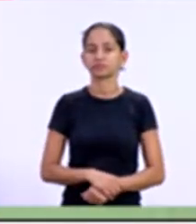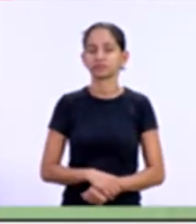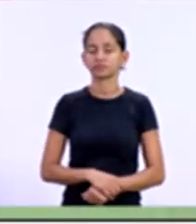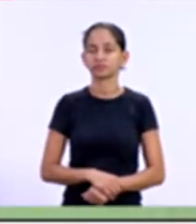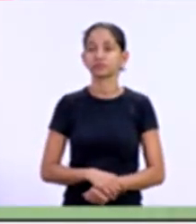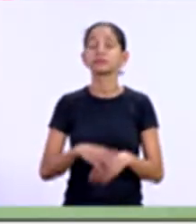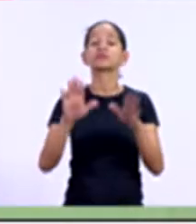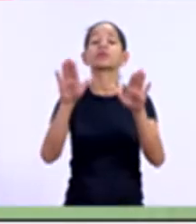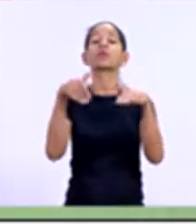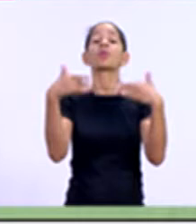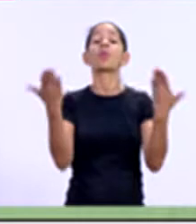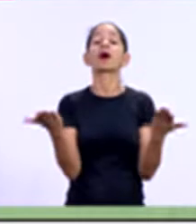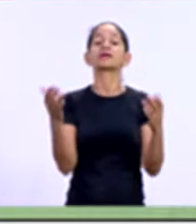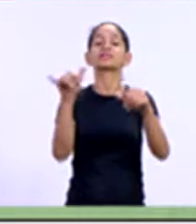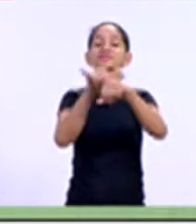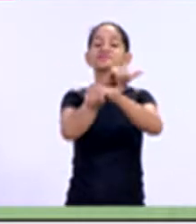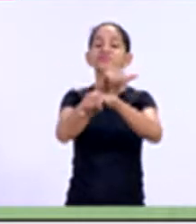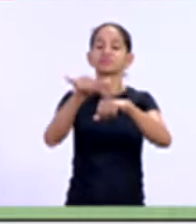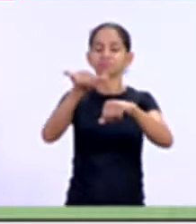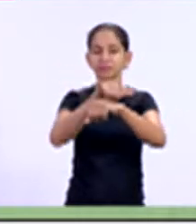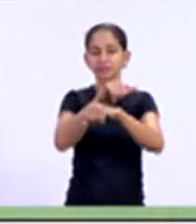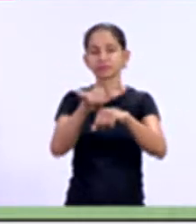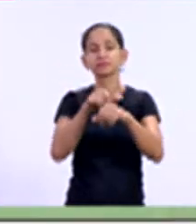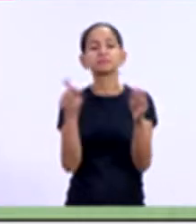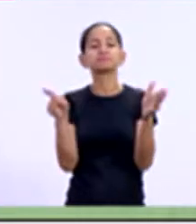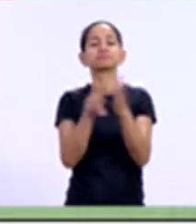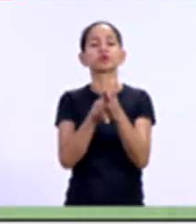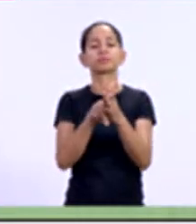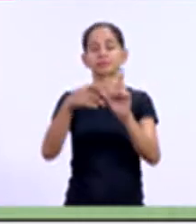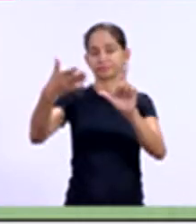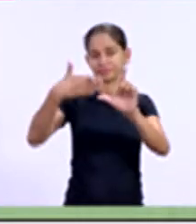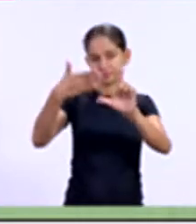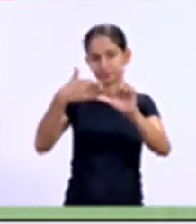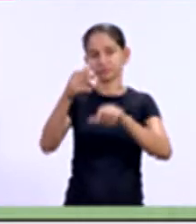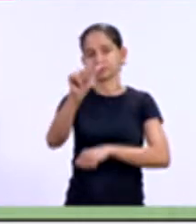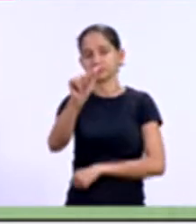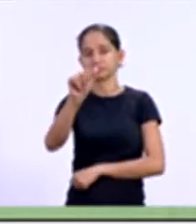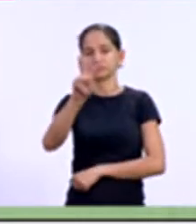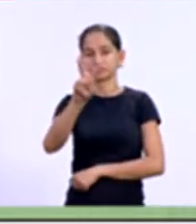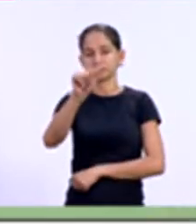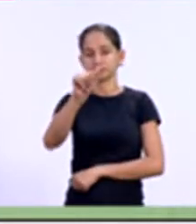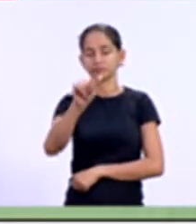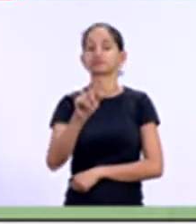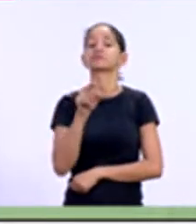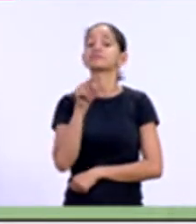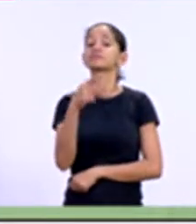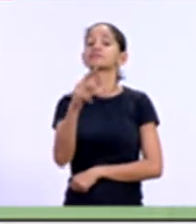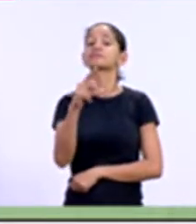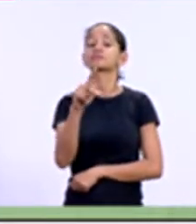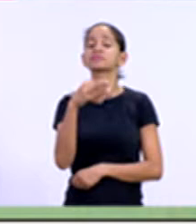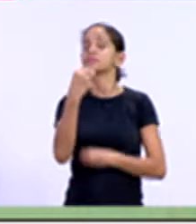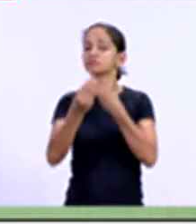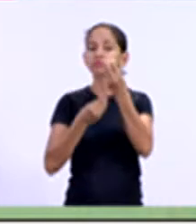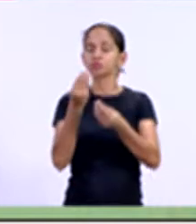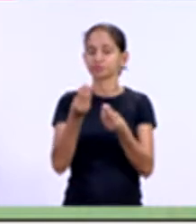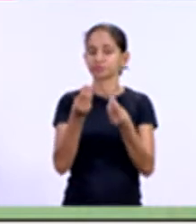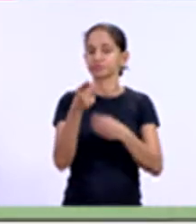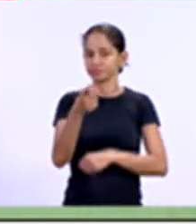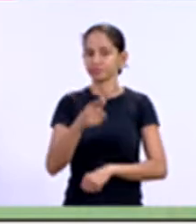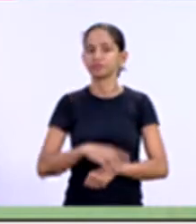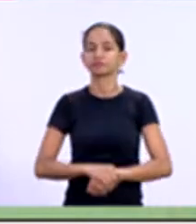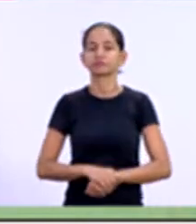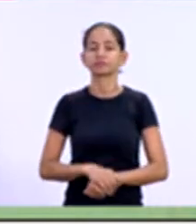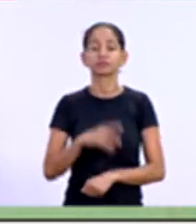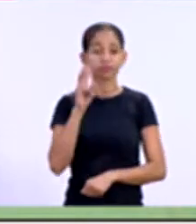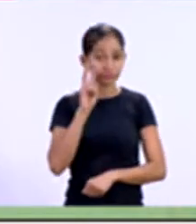As ferramentas, né? As ferramentas do ambiente virtual de aprendizagem.